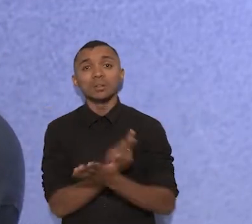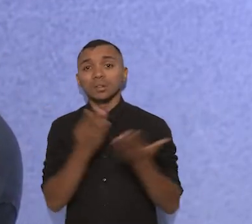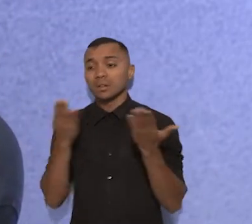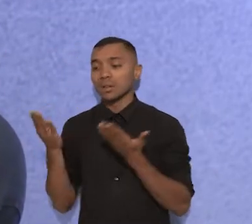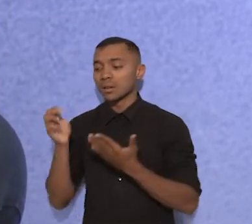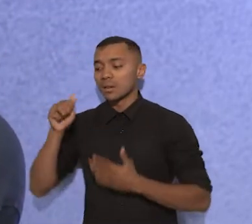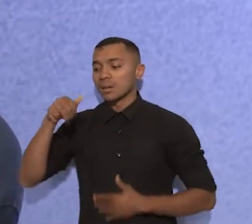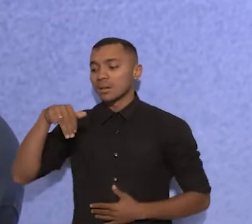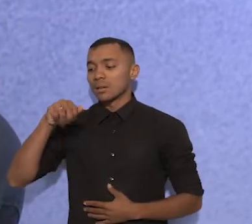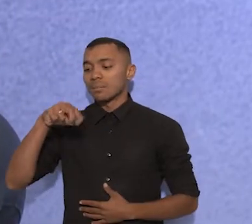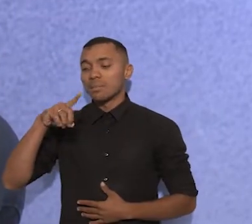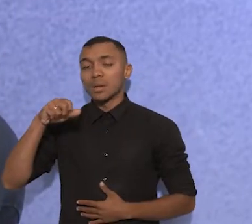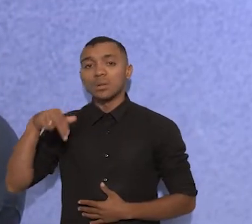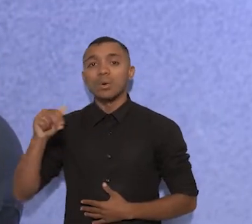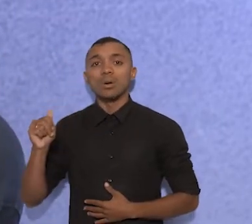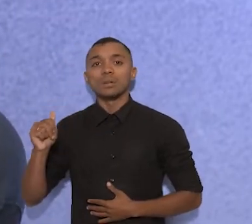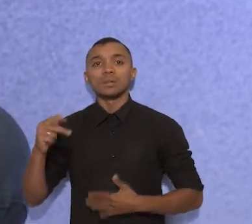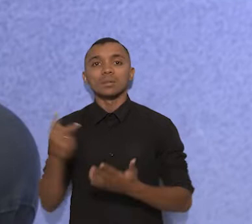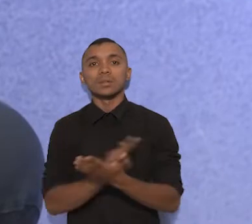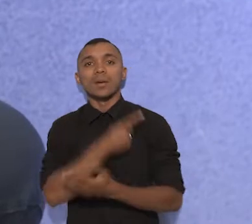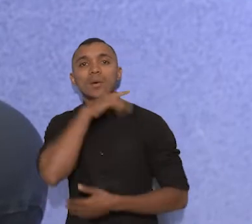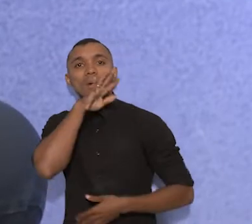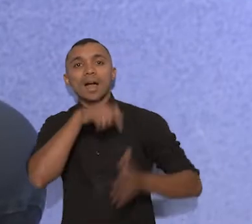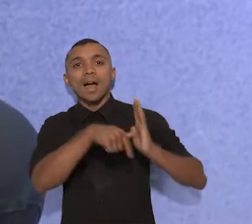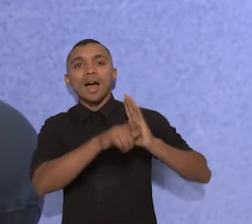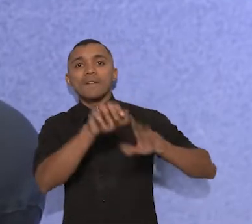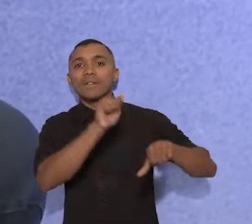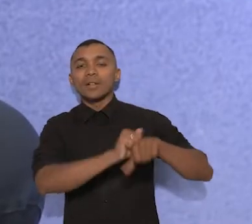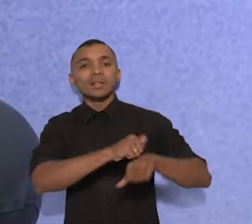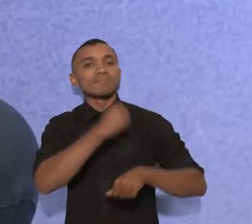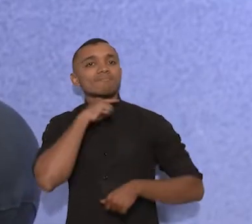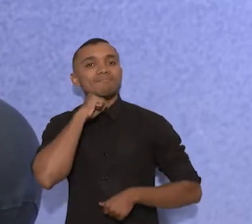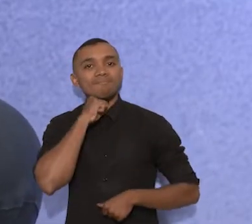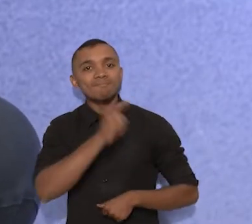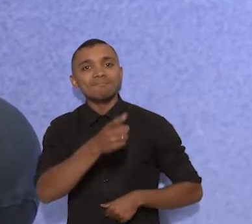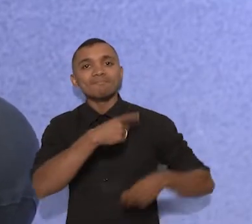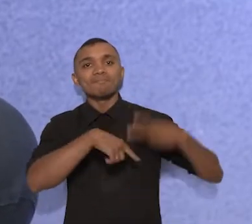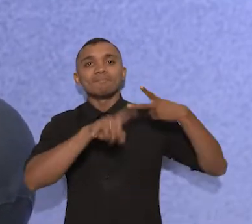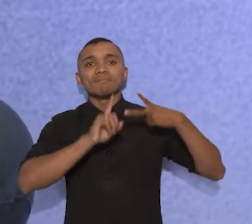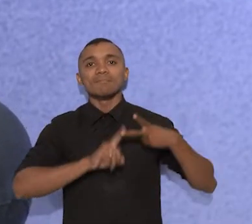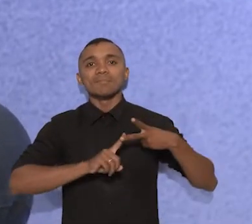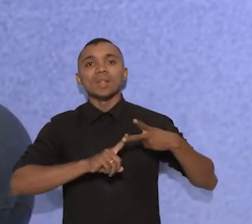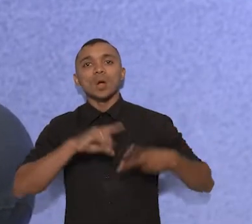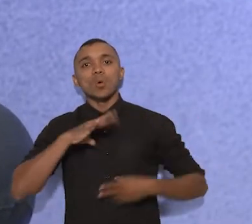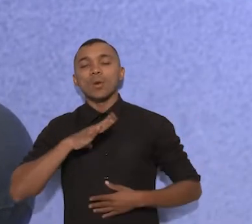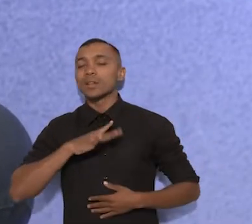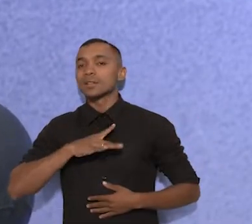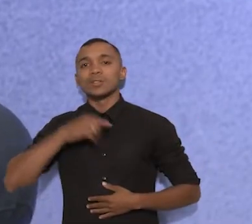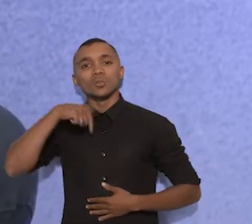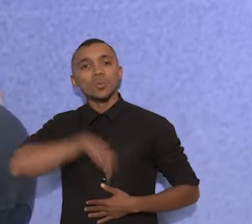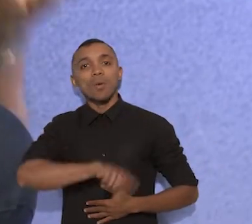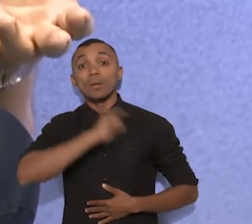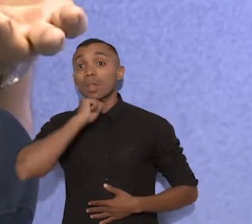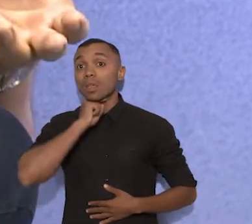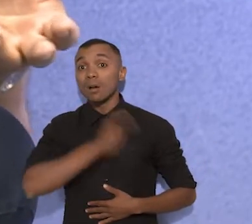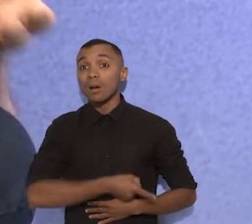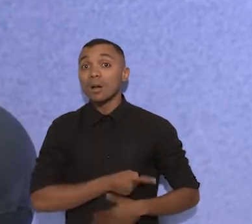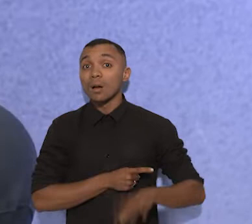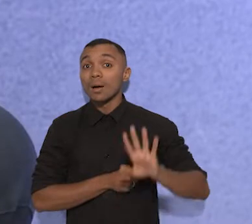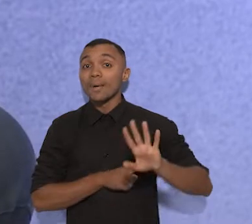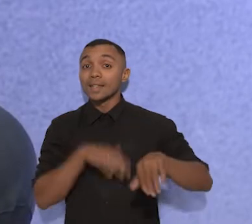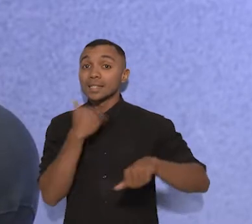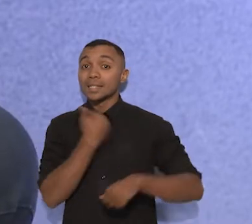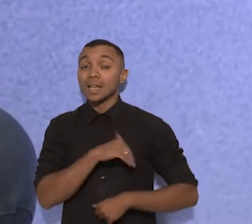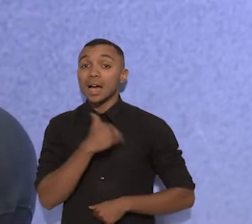de produção. Não foi bem contra o Fortaleza, não foi tão bem nesse jogo contra o Corinthians, mas, para a sorte do